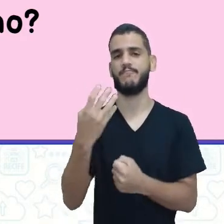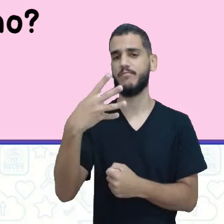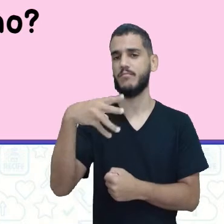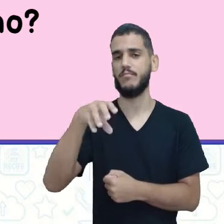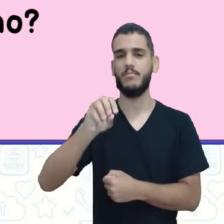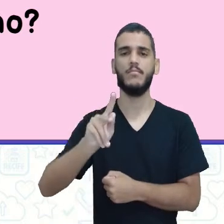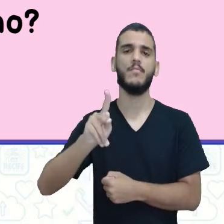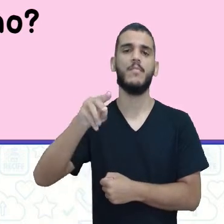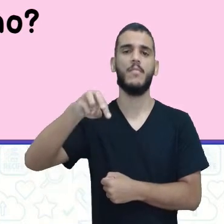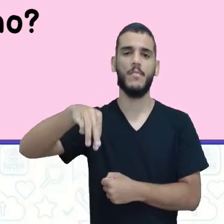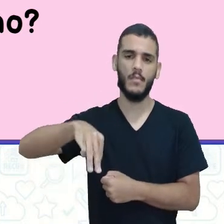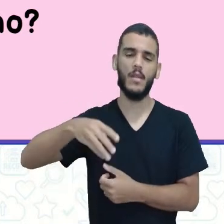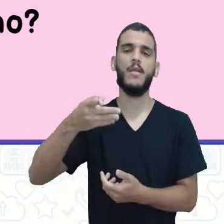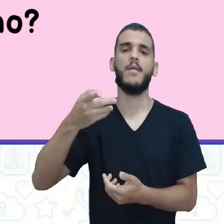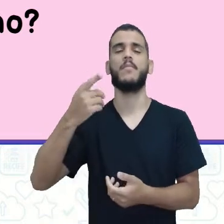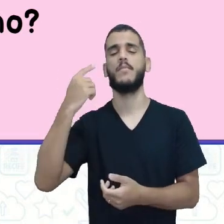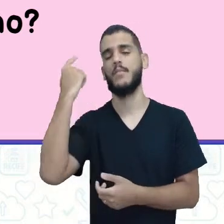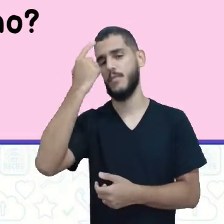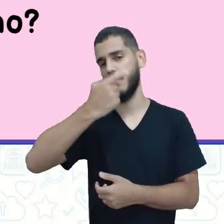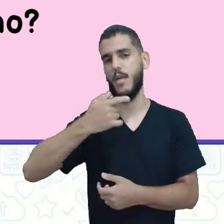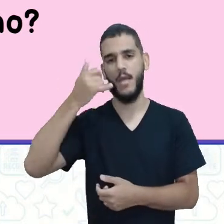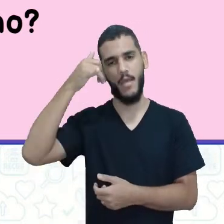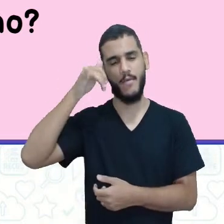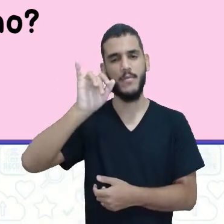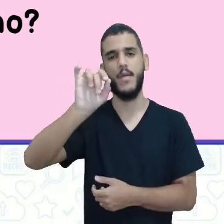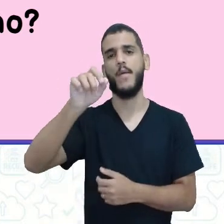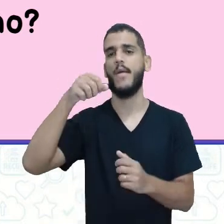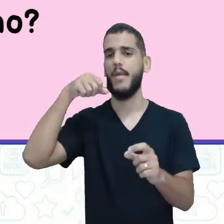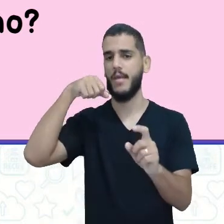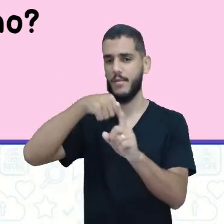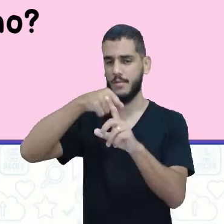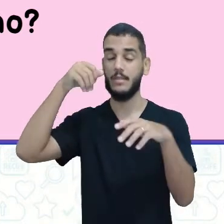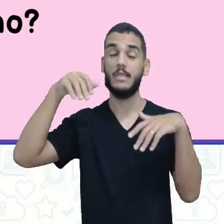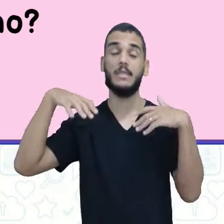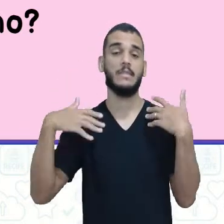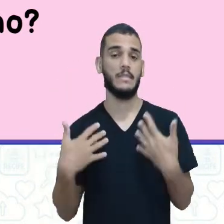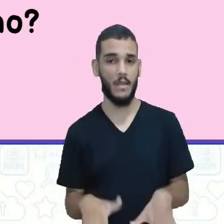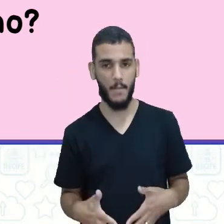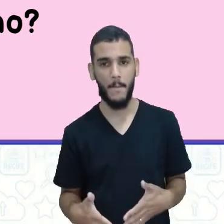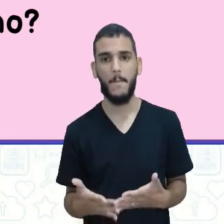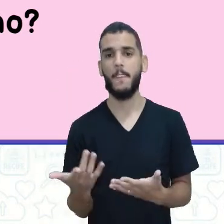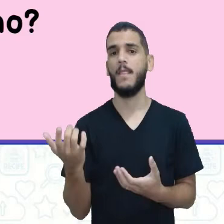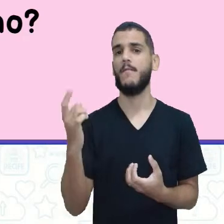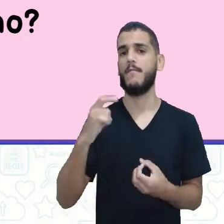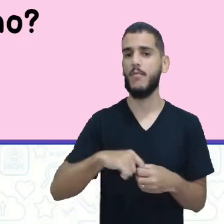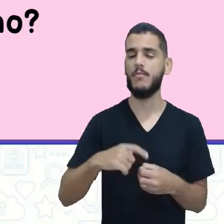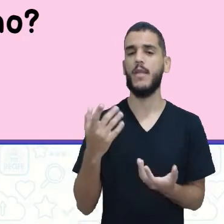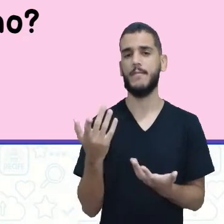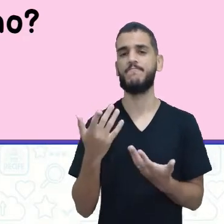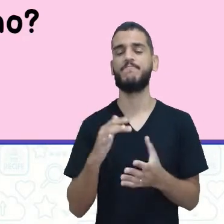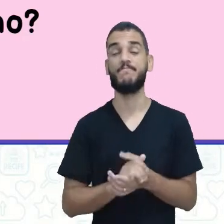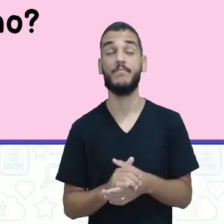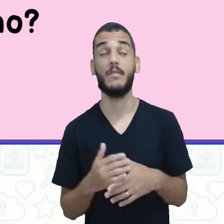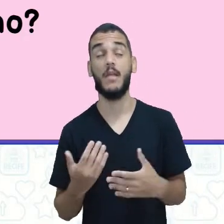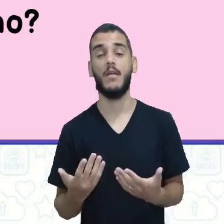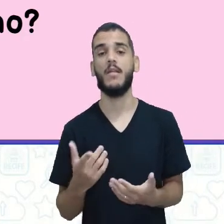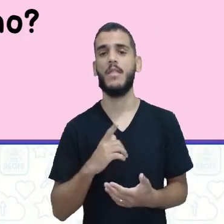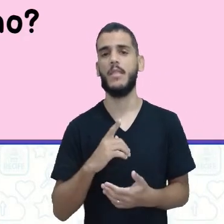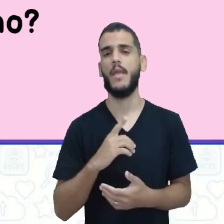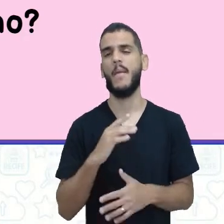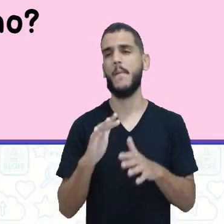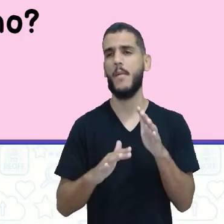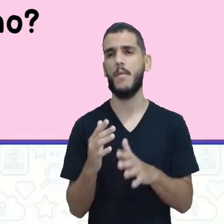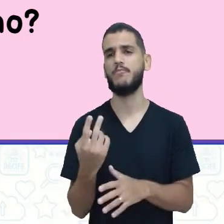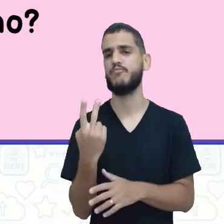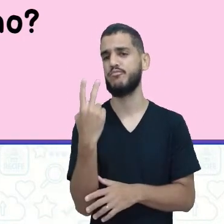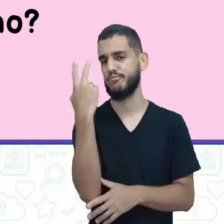que isso? Para evitar acidente. Mas bora voltar para o nosso problema. E demora cerca de 2 horas para